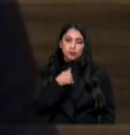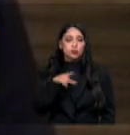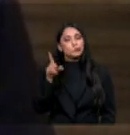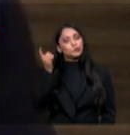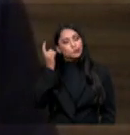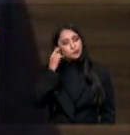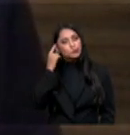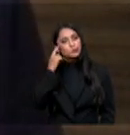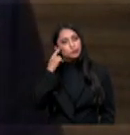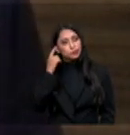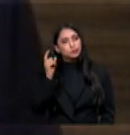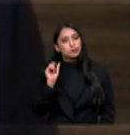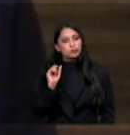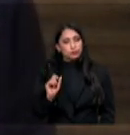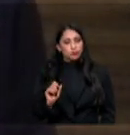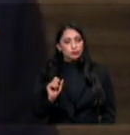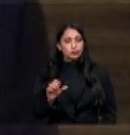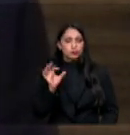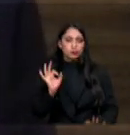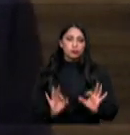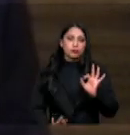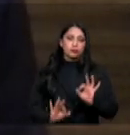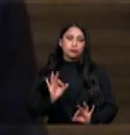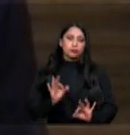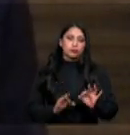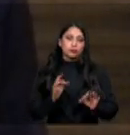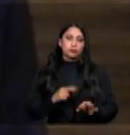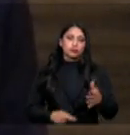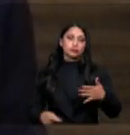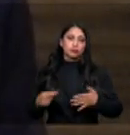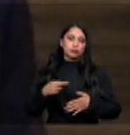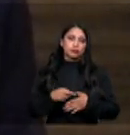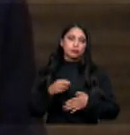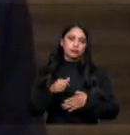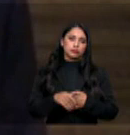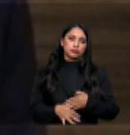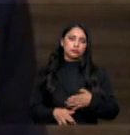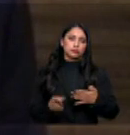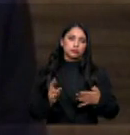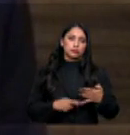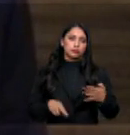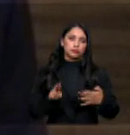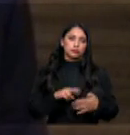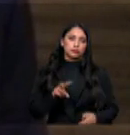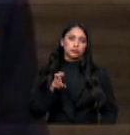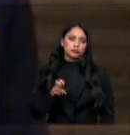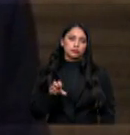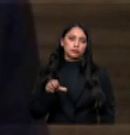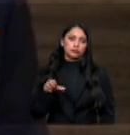fato, assentei ao julgar em repercussão geral o recurso extraordinário